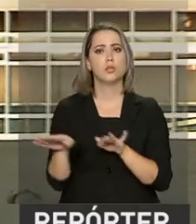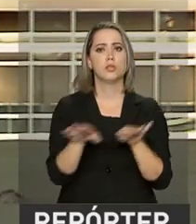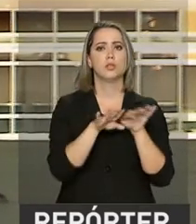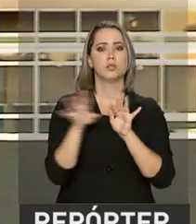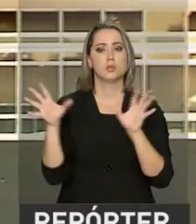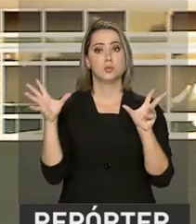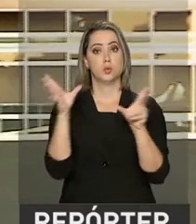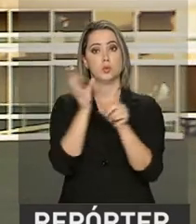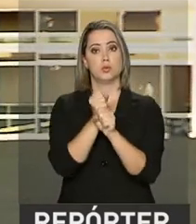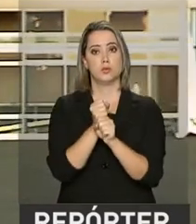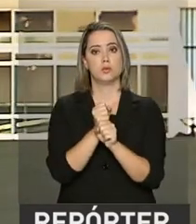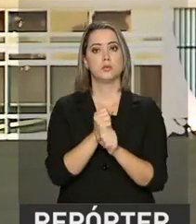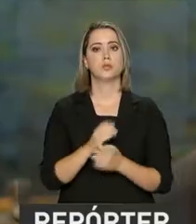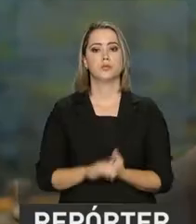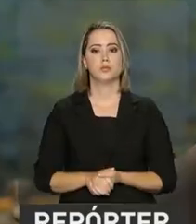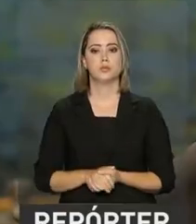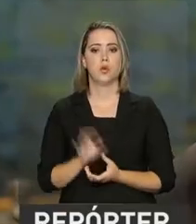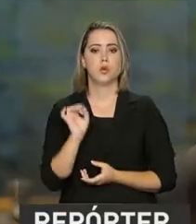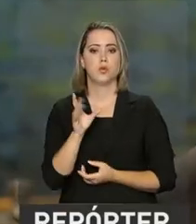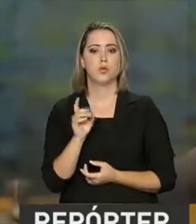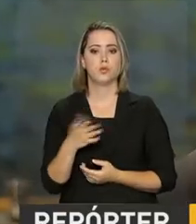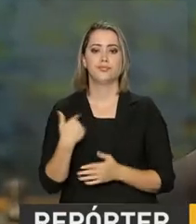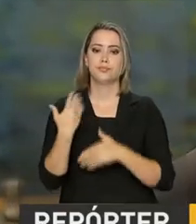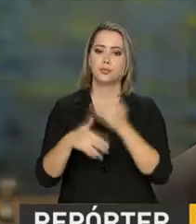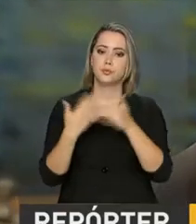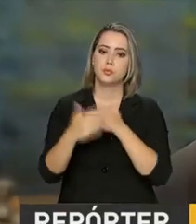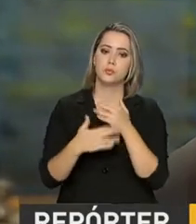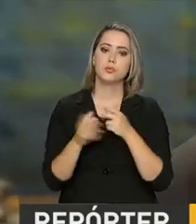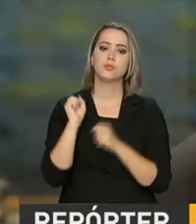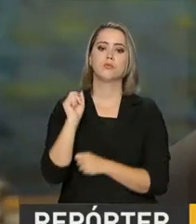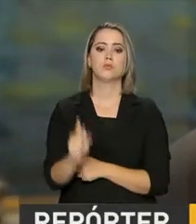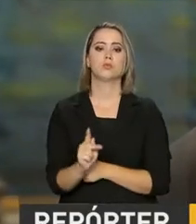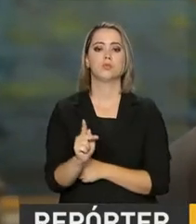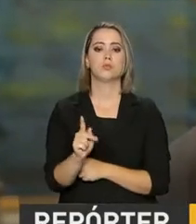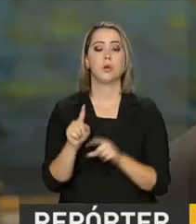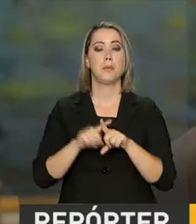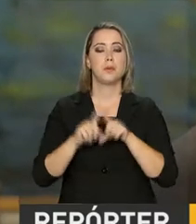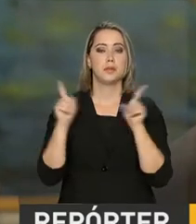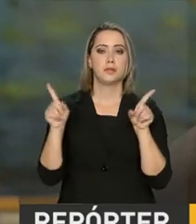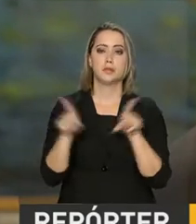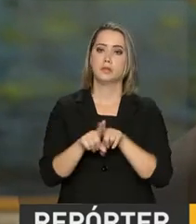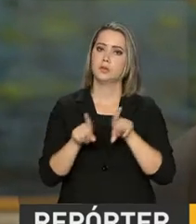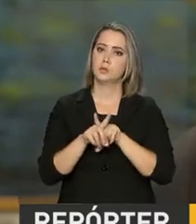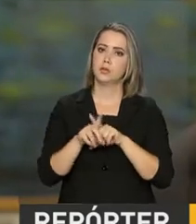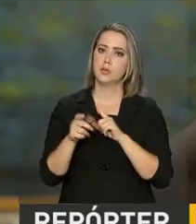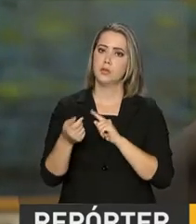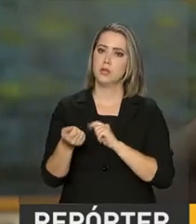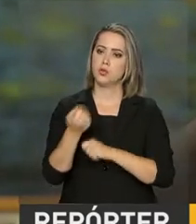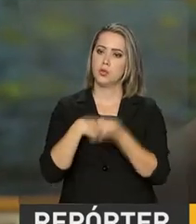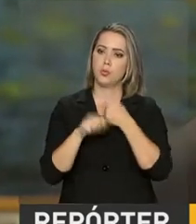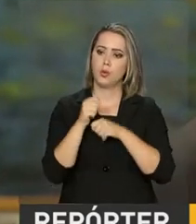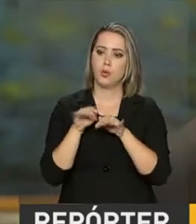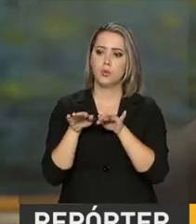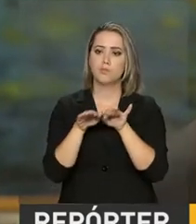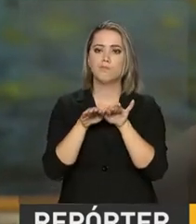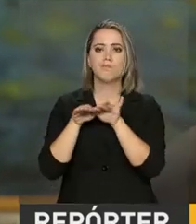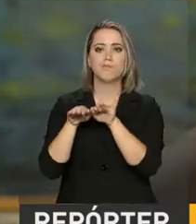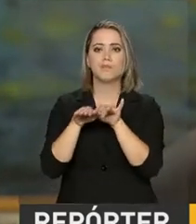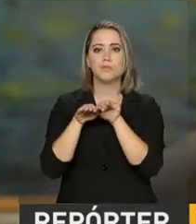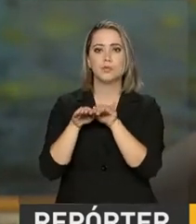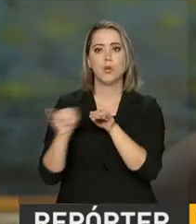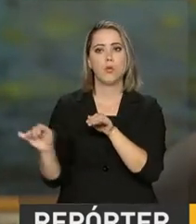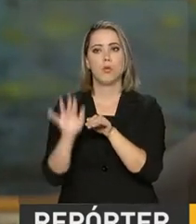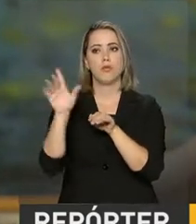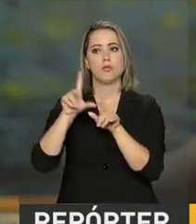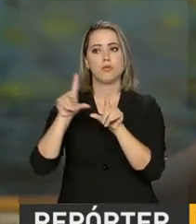contas públicas não é só uma questão da própria sustentabilidade da previdência mas é uma questão de ter uma economia mais estável como inflação mais